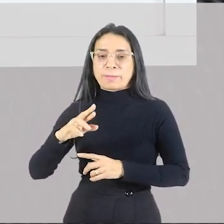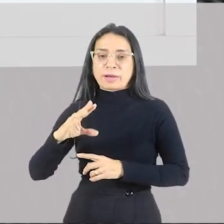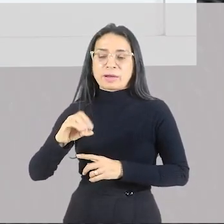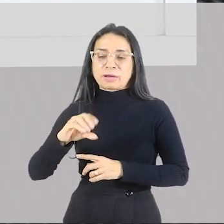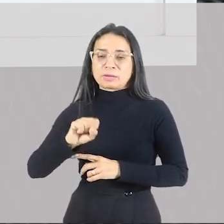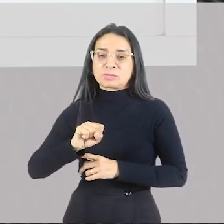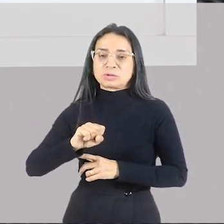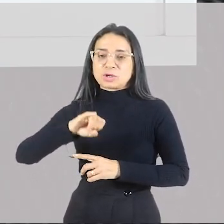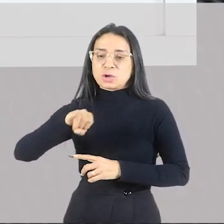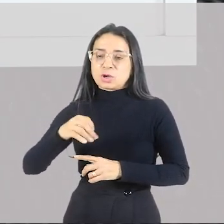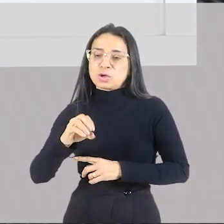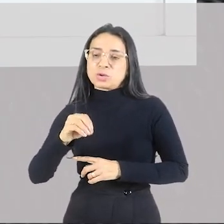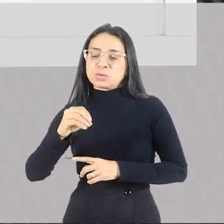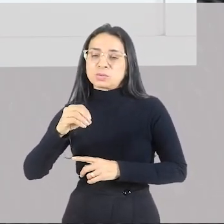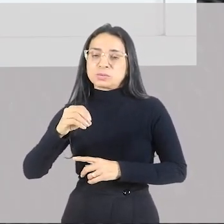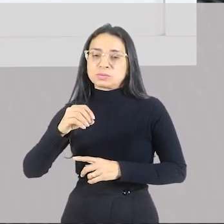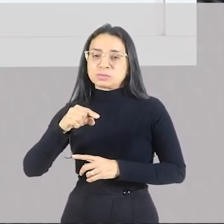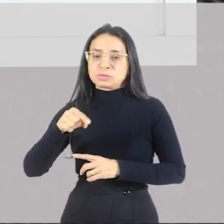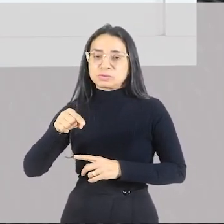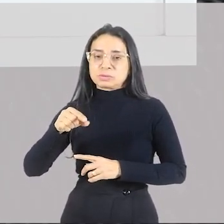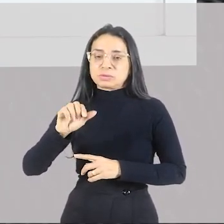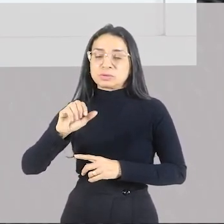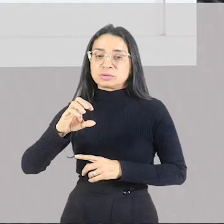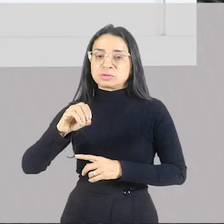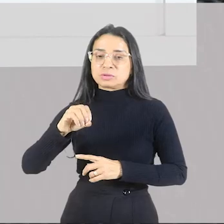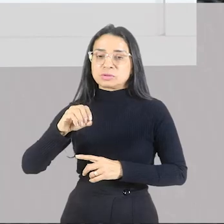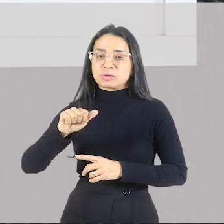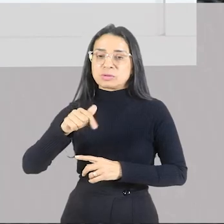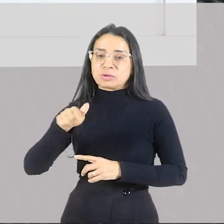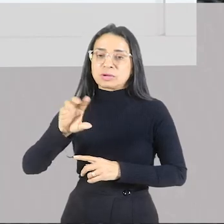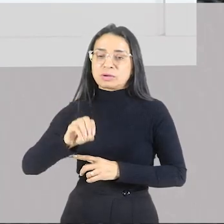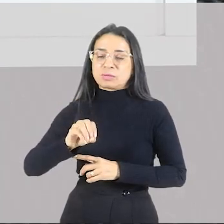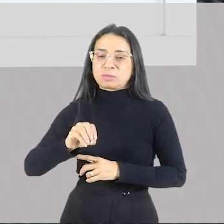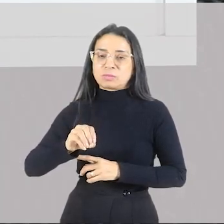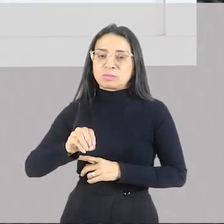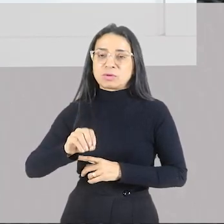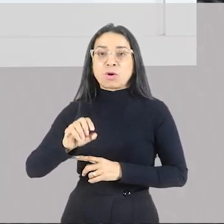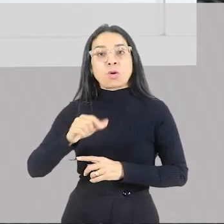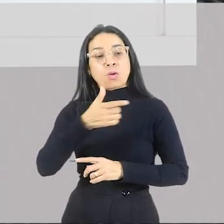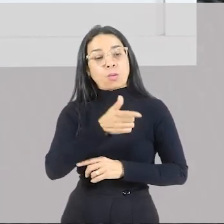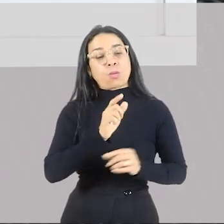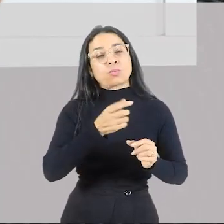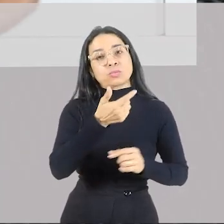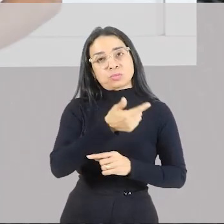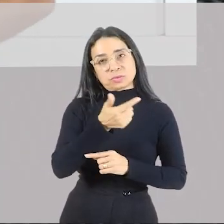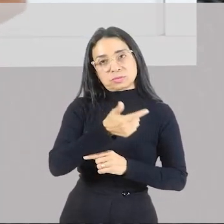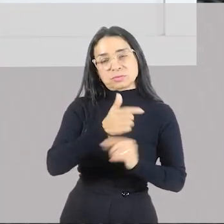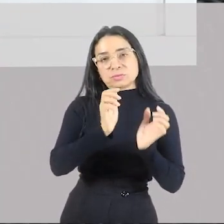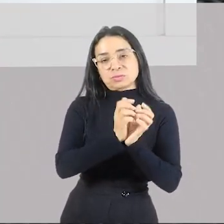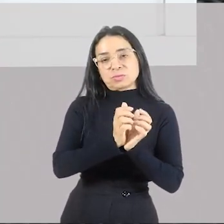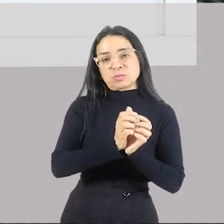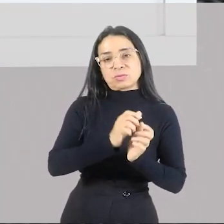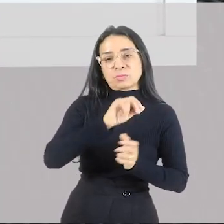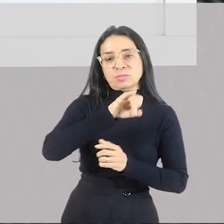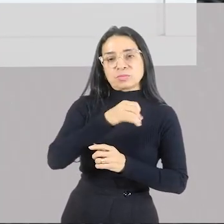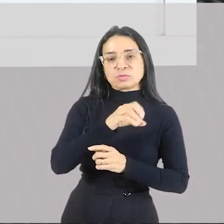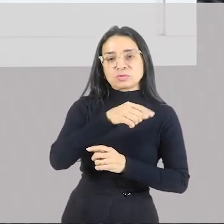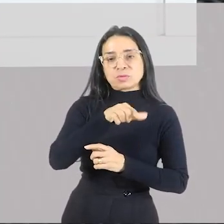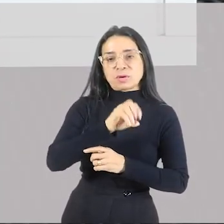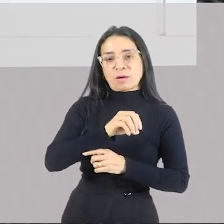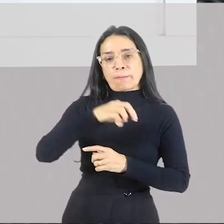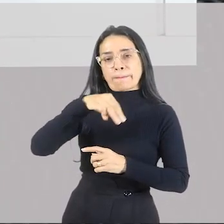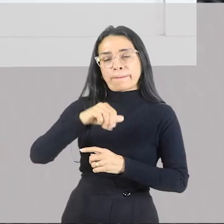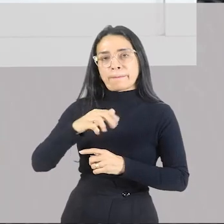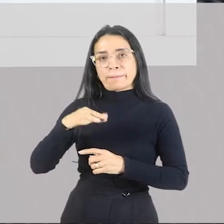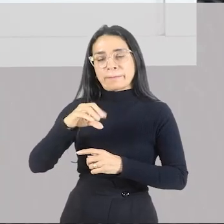formado por João, Marcos e Paulo, não são as mesmas pessoas? São ou não são? Se eu mudar os elementos de